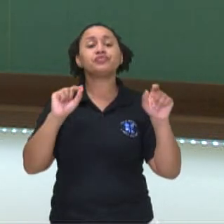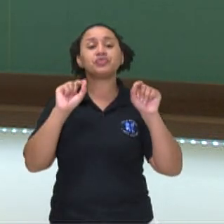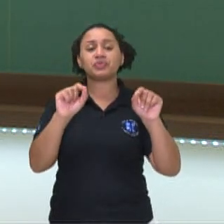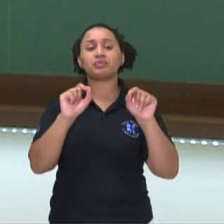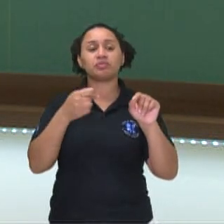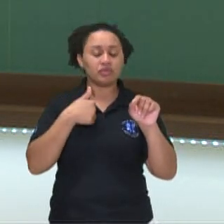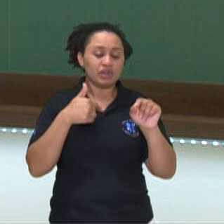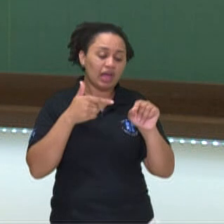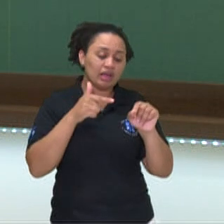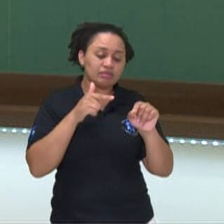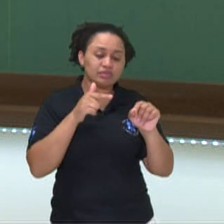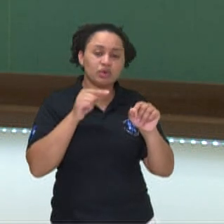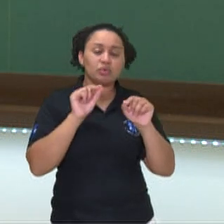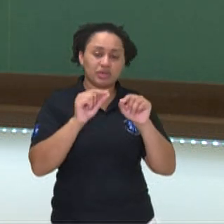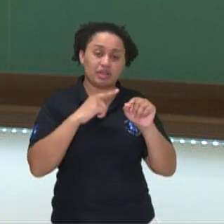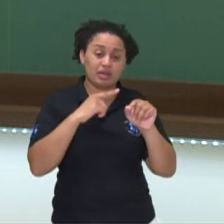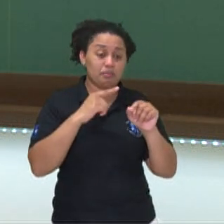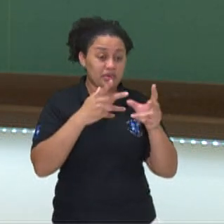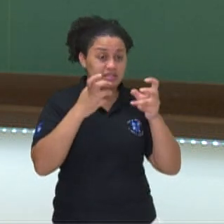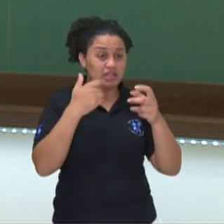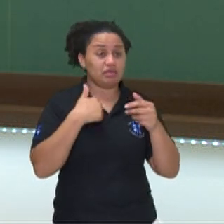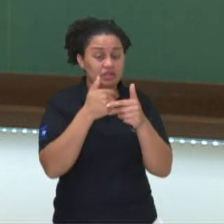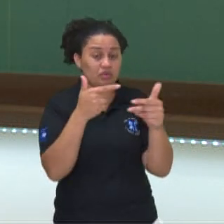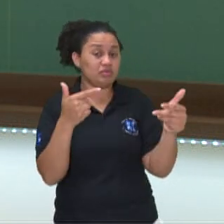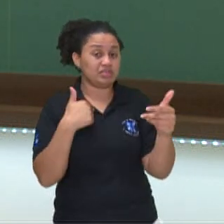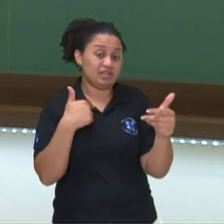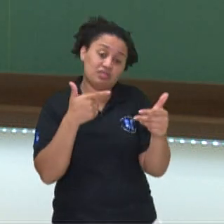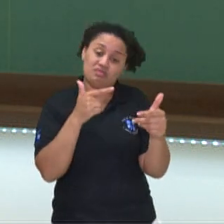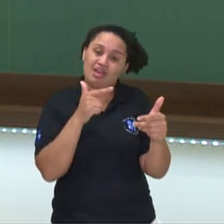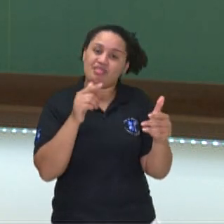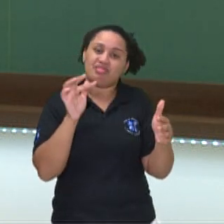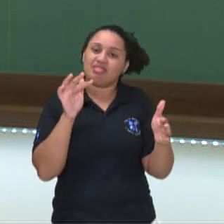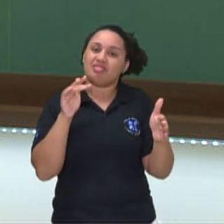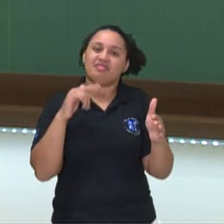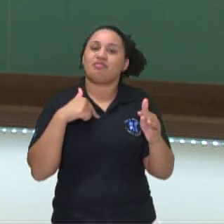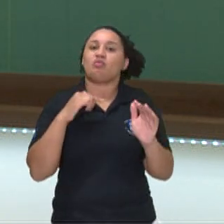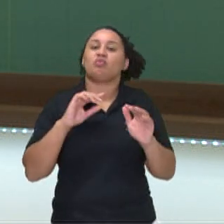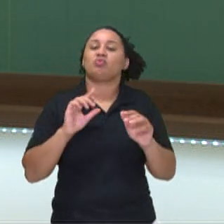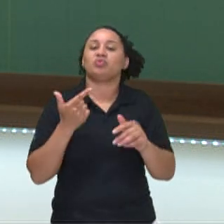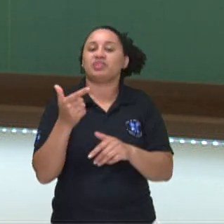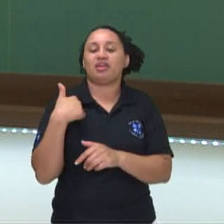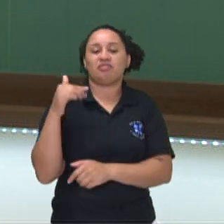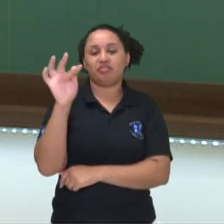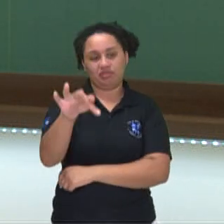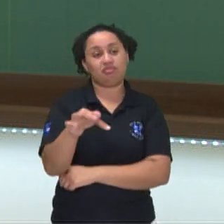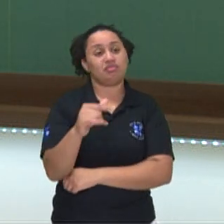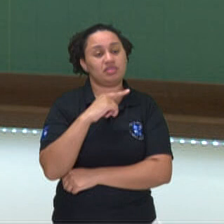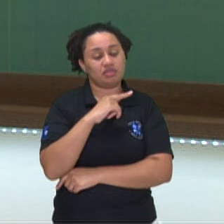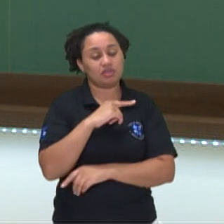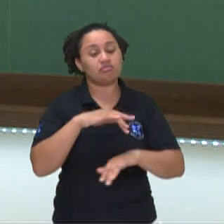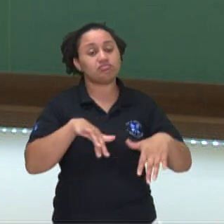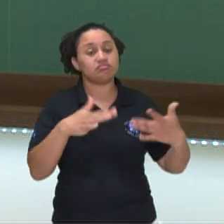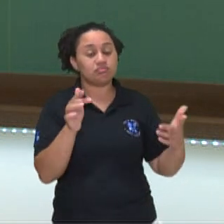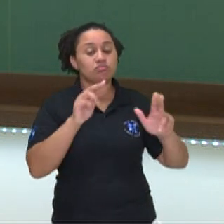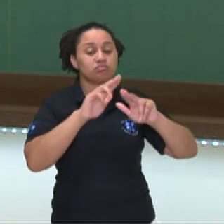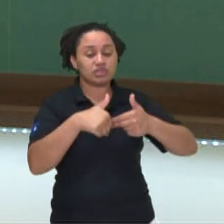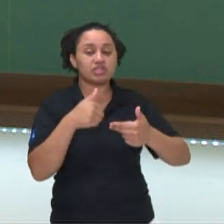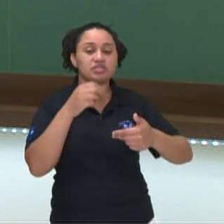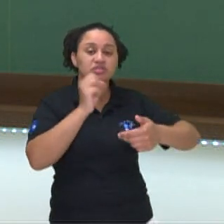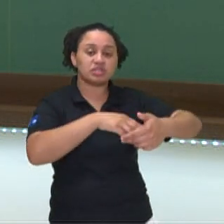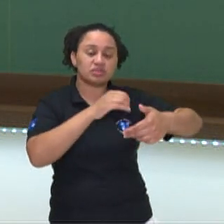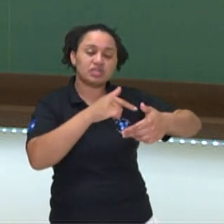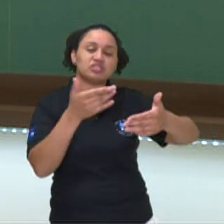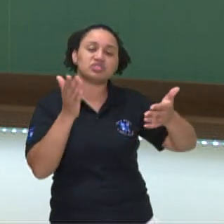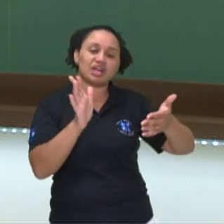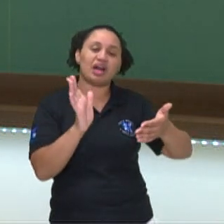recursos naturais eles são finitos. Então, o manejo adequado do lixo, ele acaba sendo realizado já